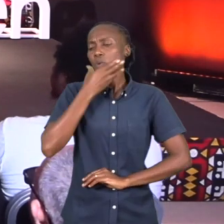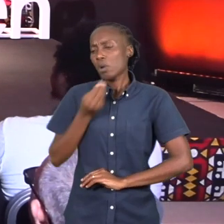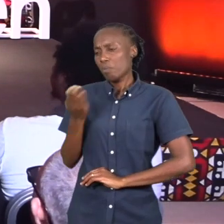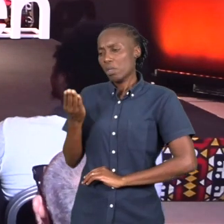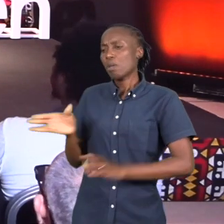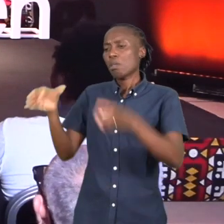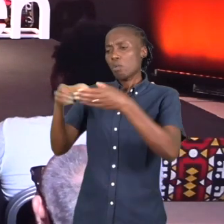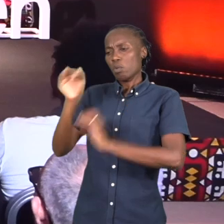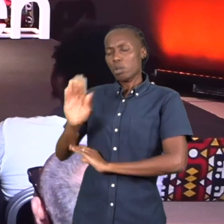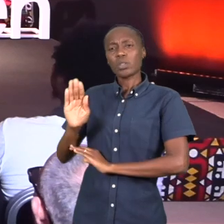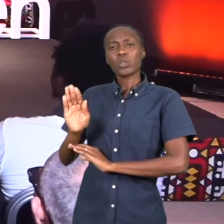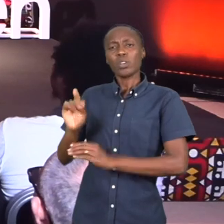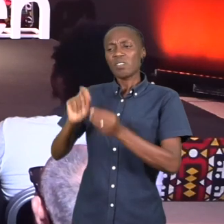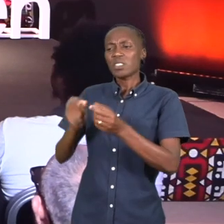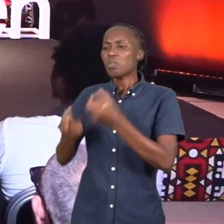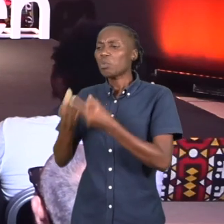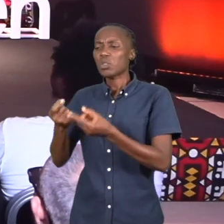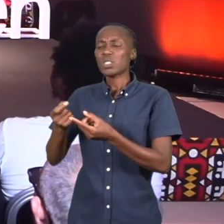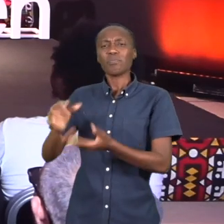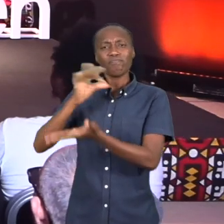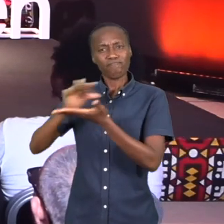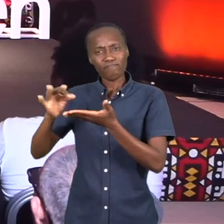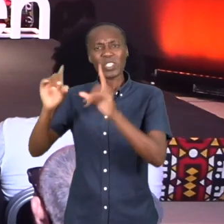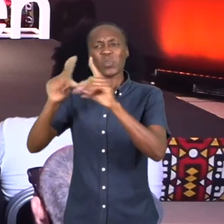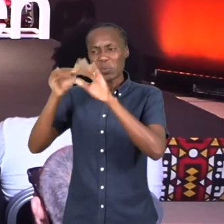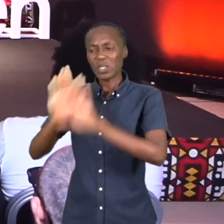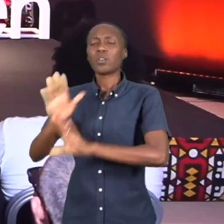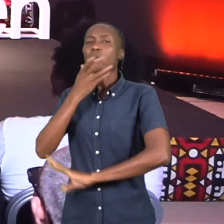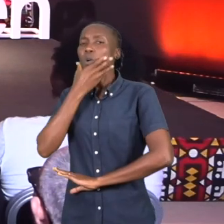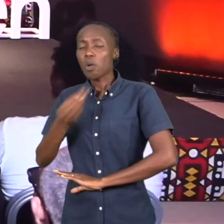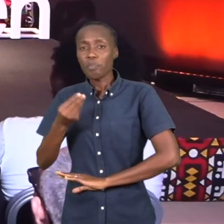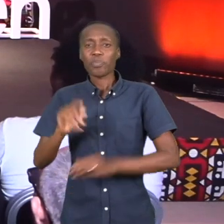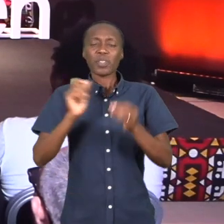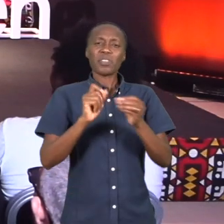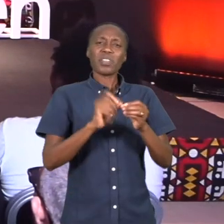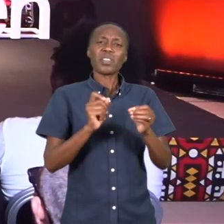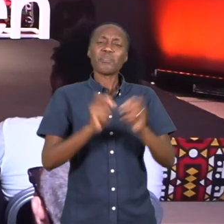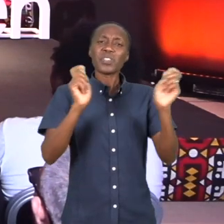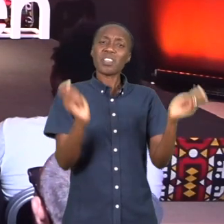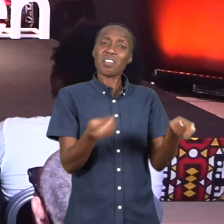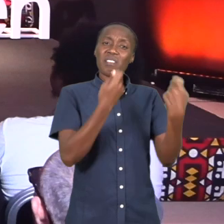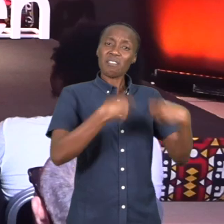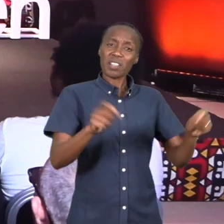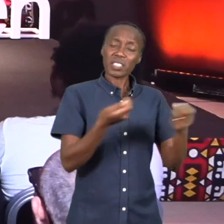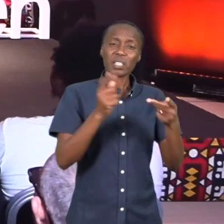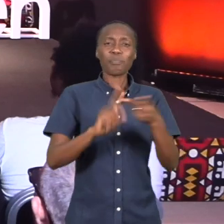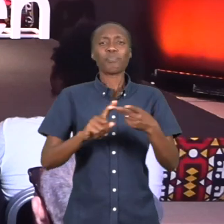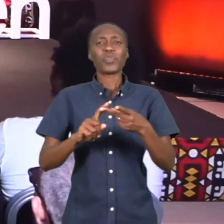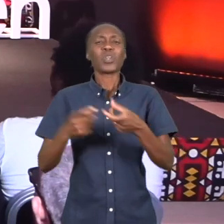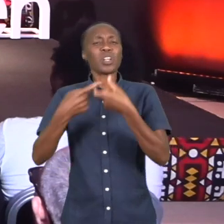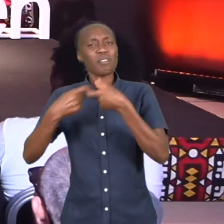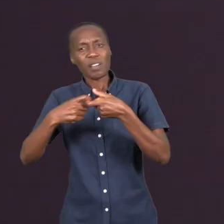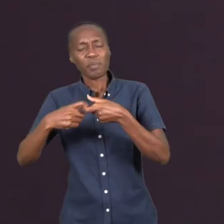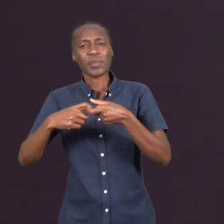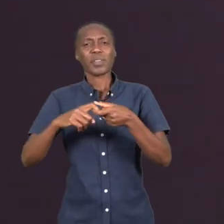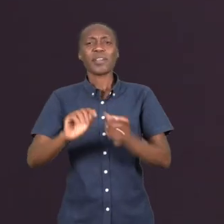homens. Vemos isto em infortúnios, festas ou convívios familiares. São as mulheres que amaram a capulana e cuidam